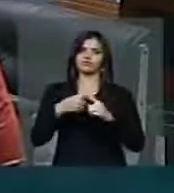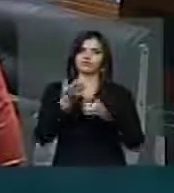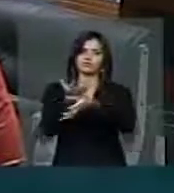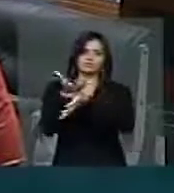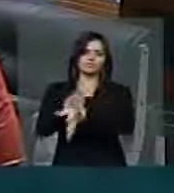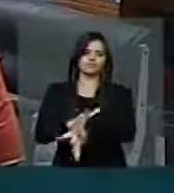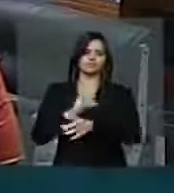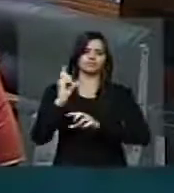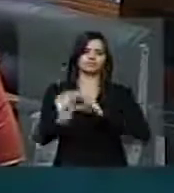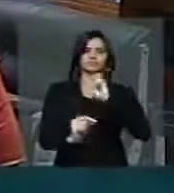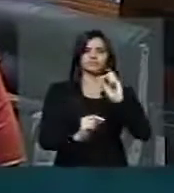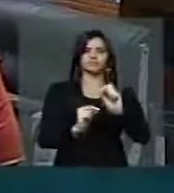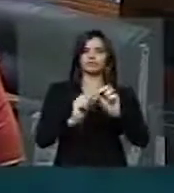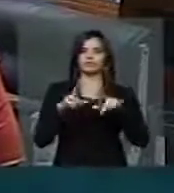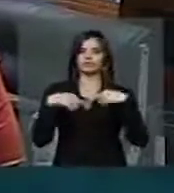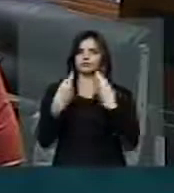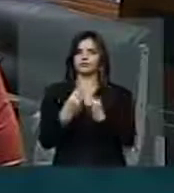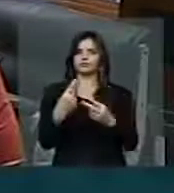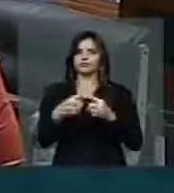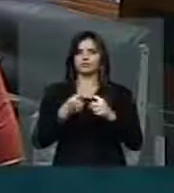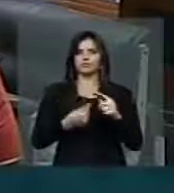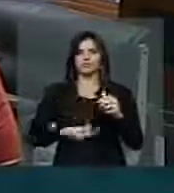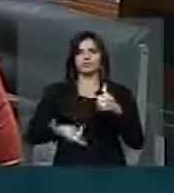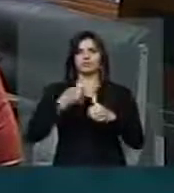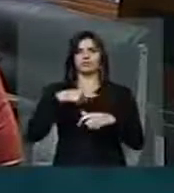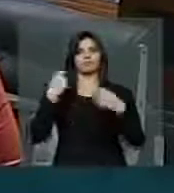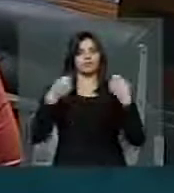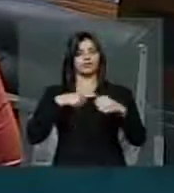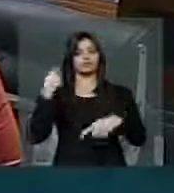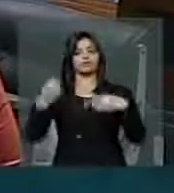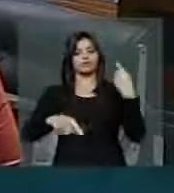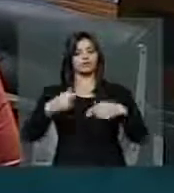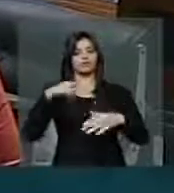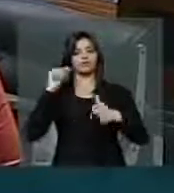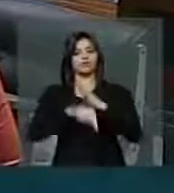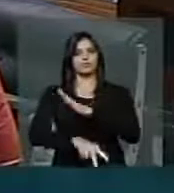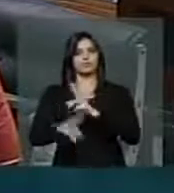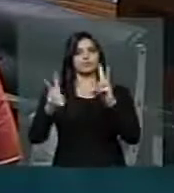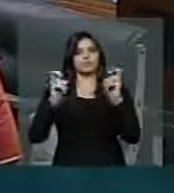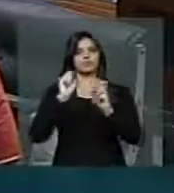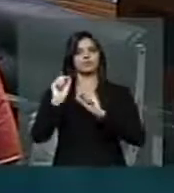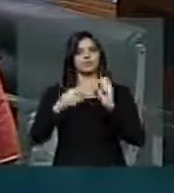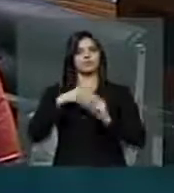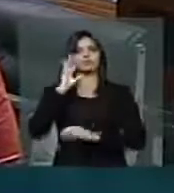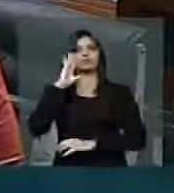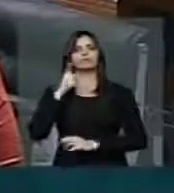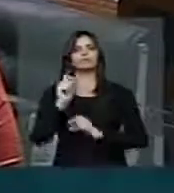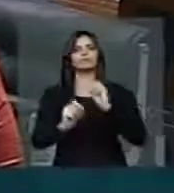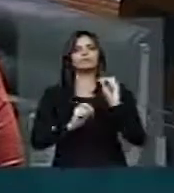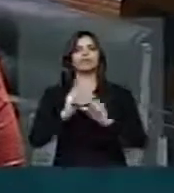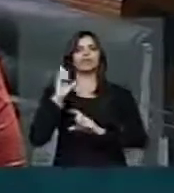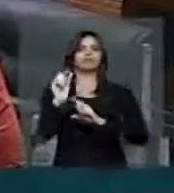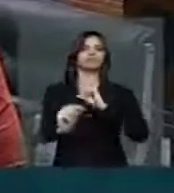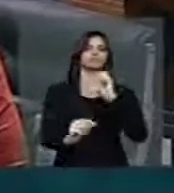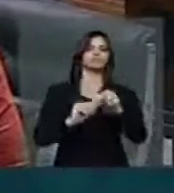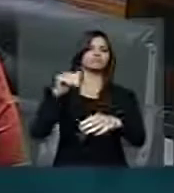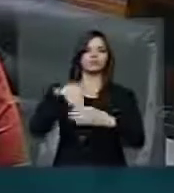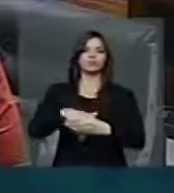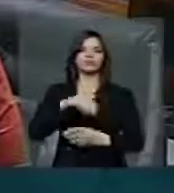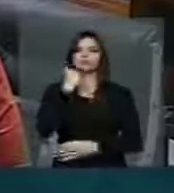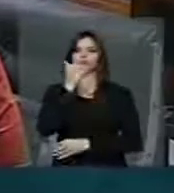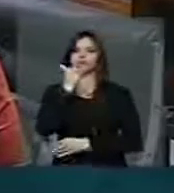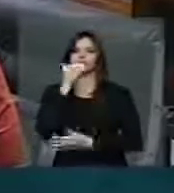esvaziava a sessão, para ao invés de discutir, de aprofundar a questão, decidia não votar,